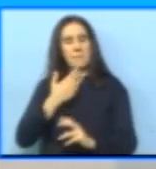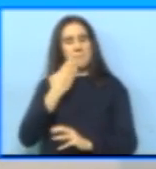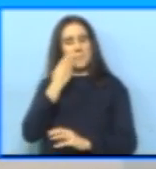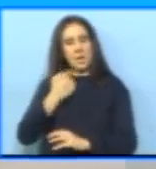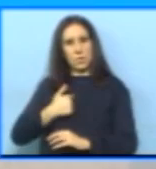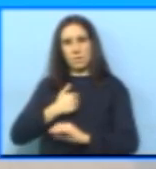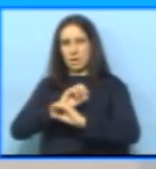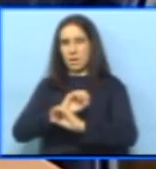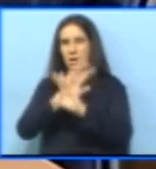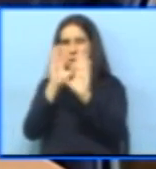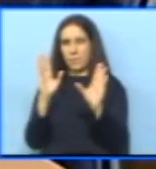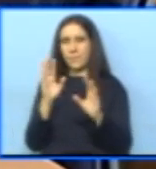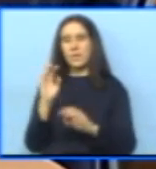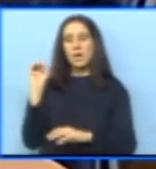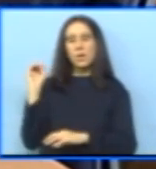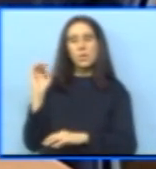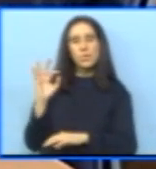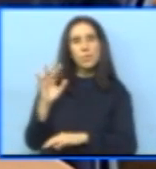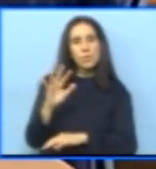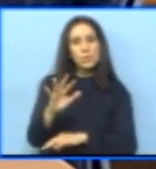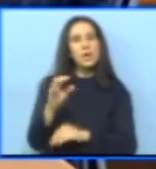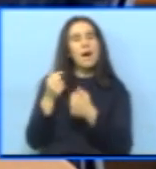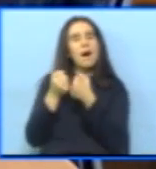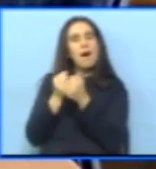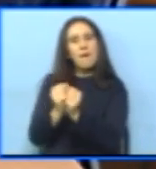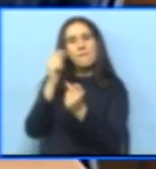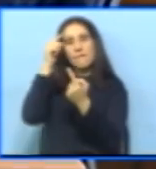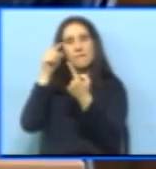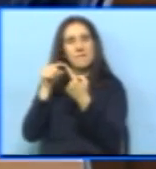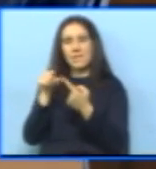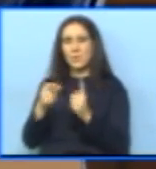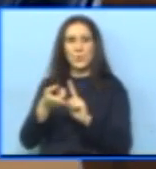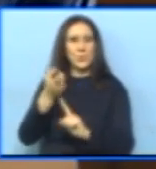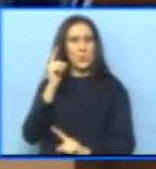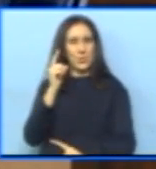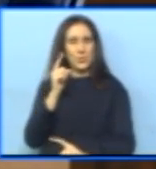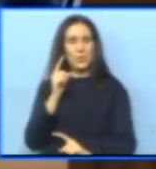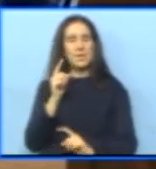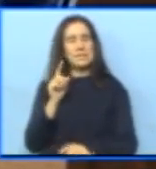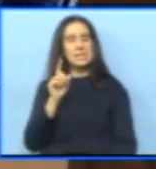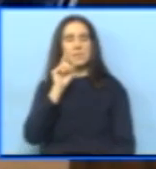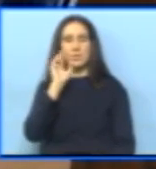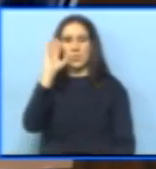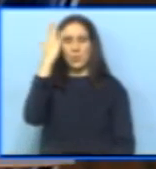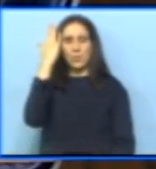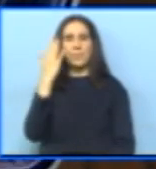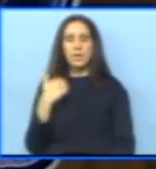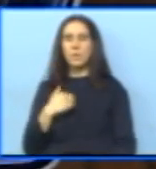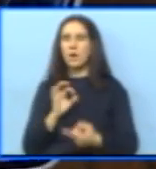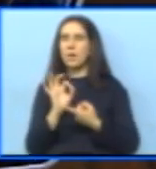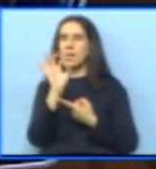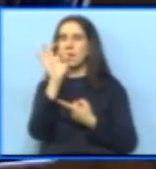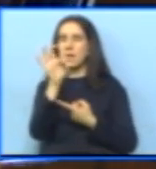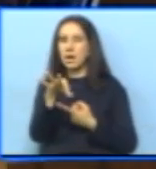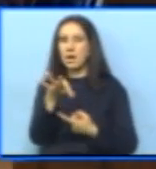que esta luz não é para ficar escondida, que isto é muito importante. E eu acrescentava ainda